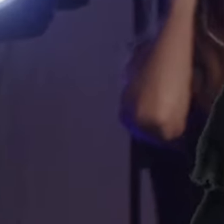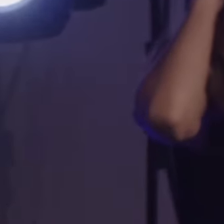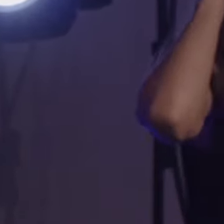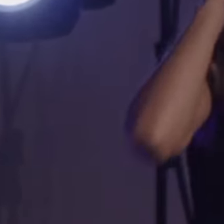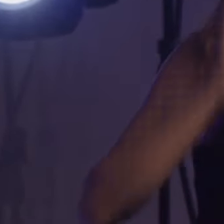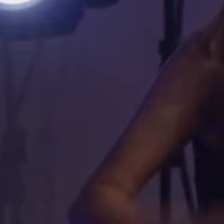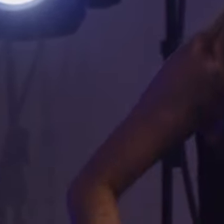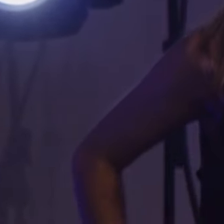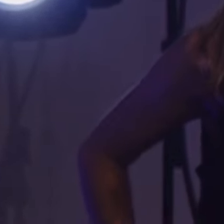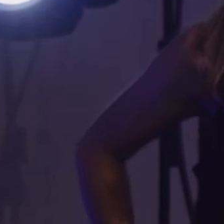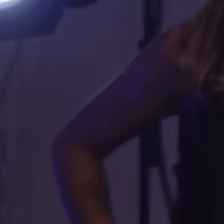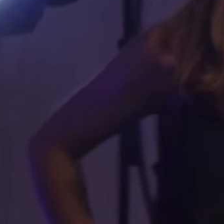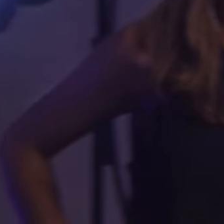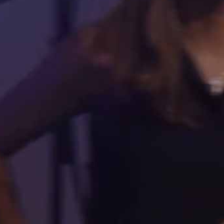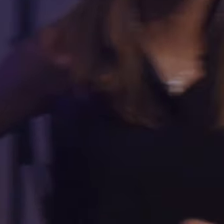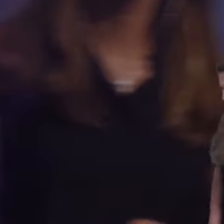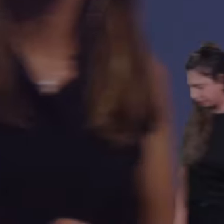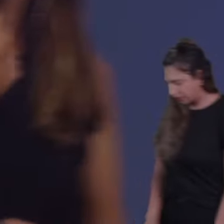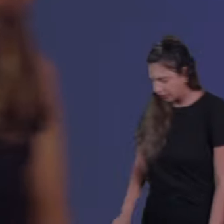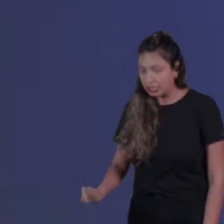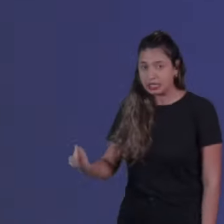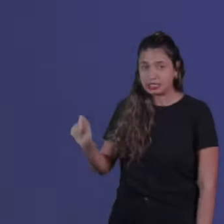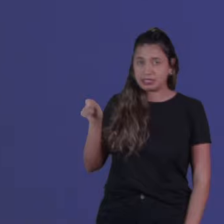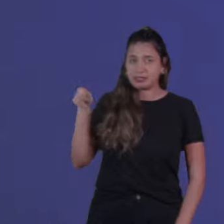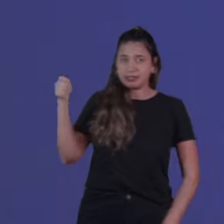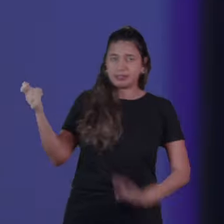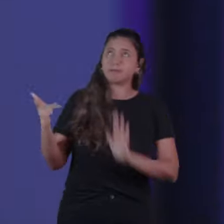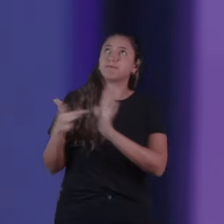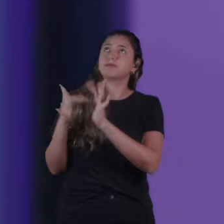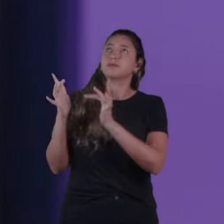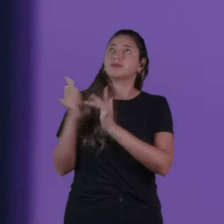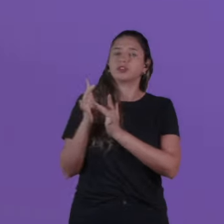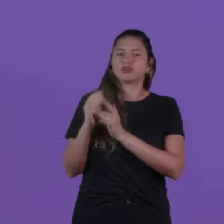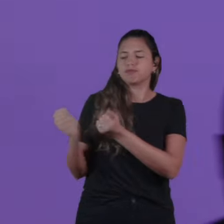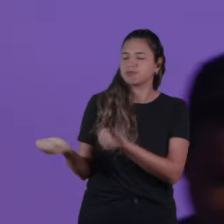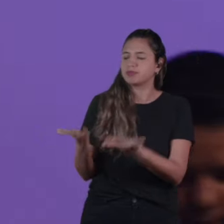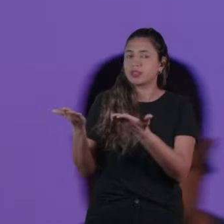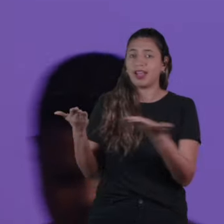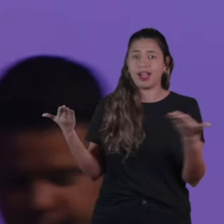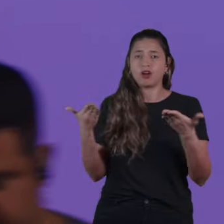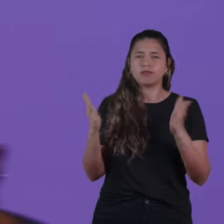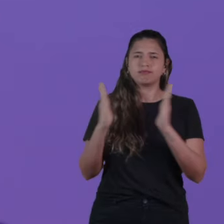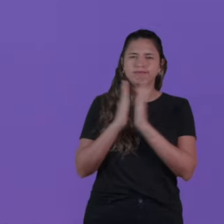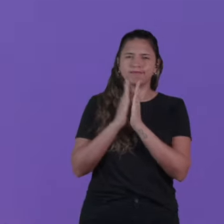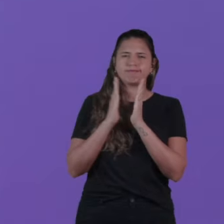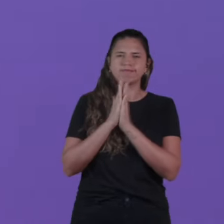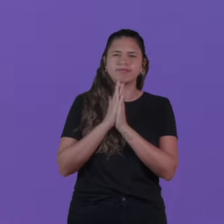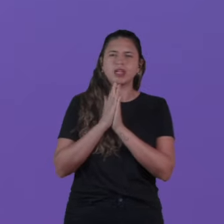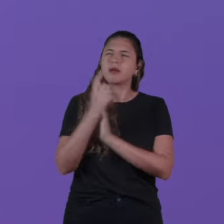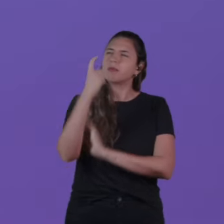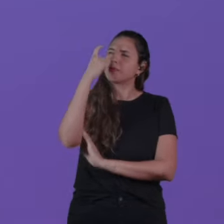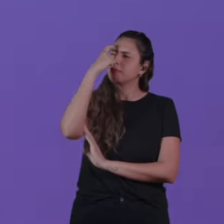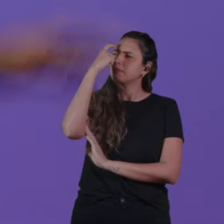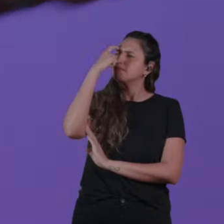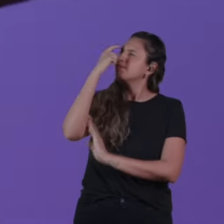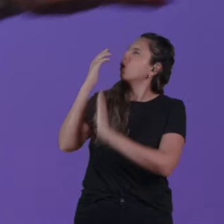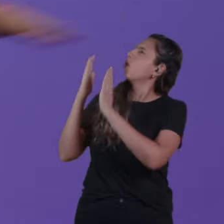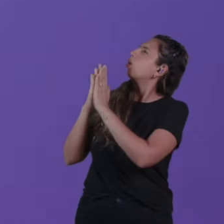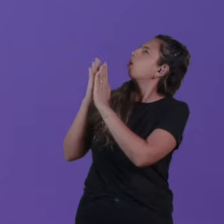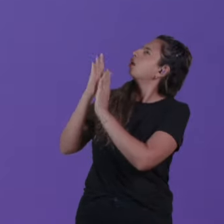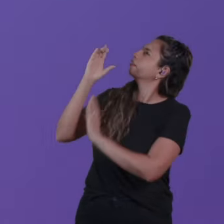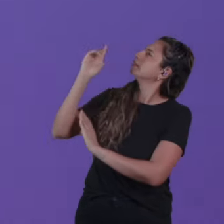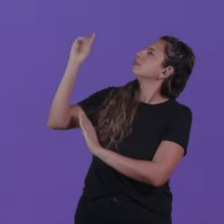Nós exaltamos o nome de Jesus. Eu queria que você baixasse sua cabeça um minutinho. Coloque sua vida diante do Senhor.